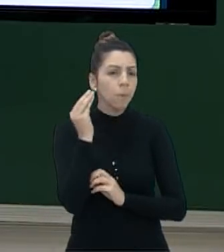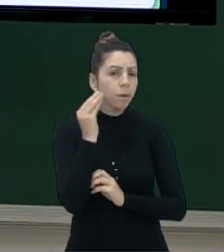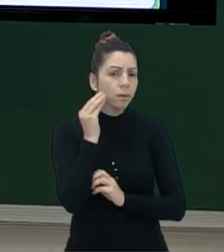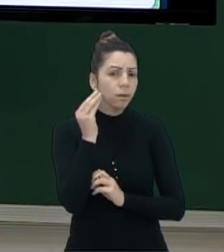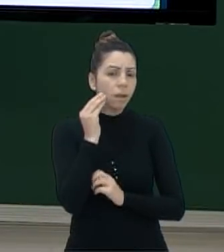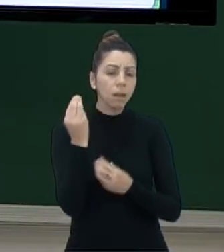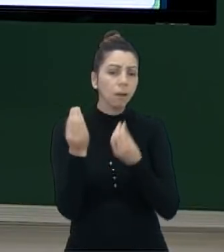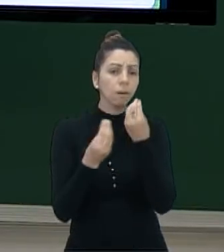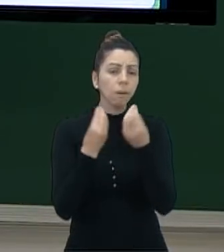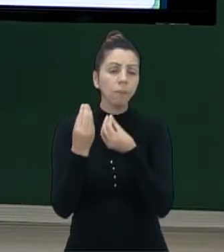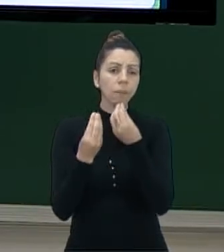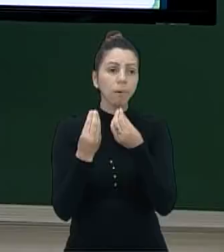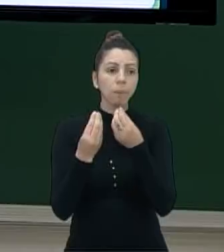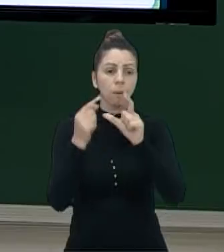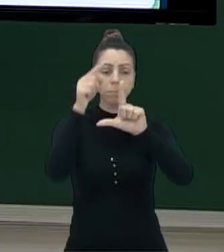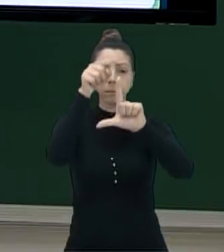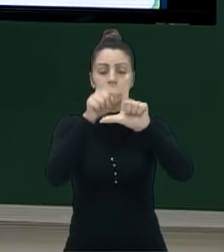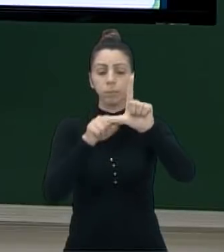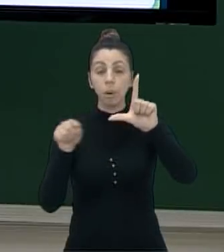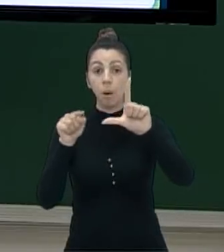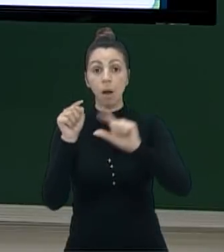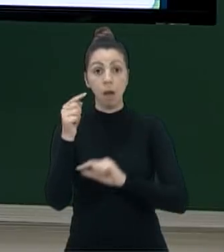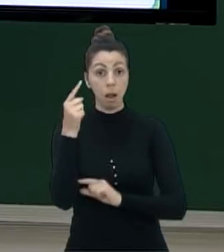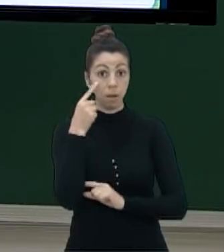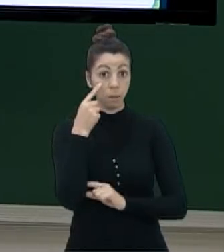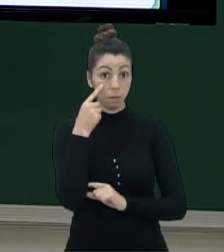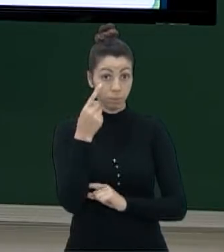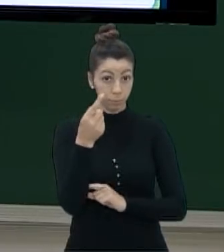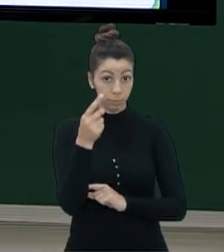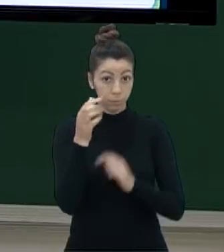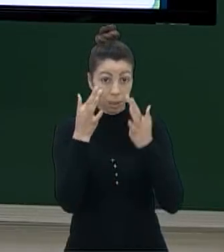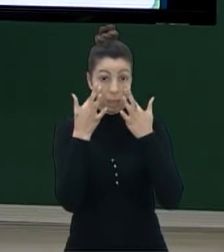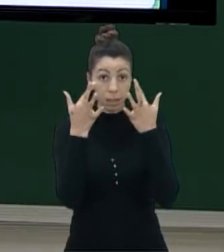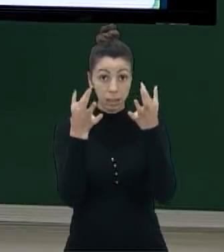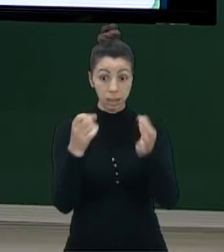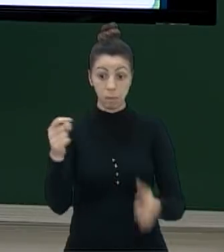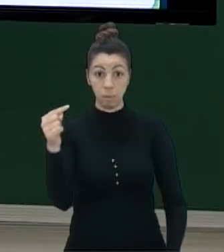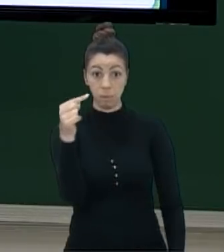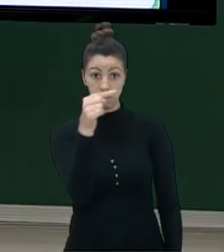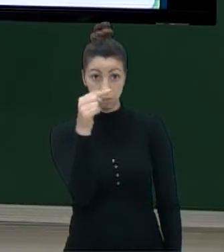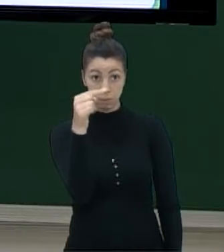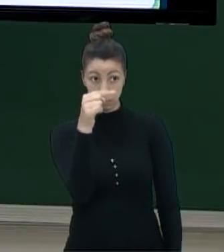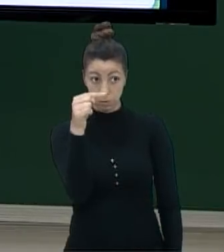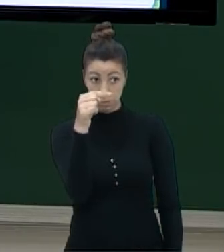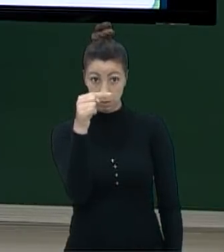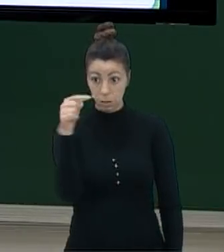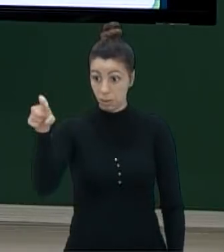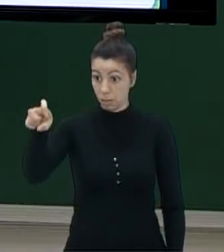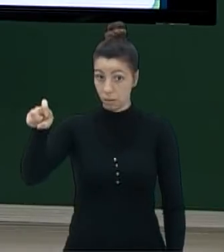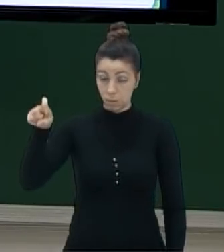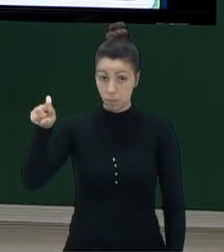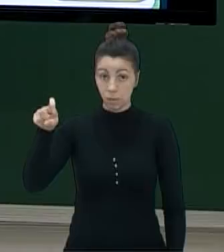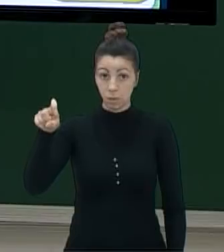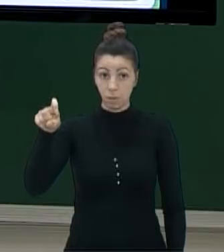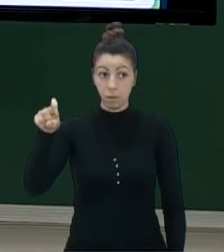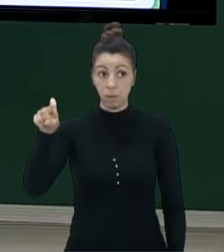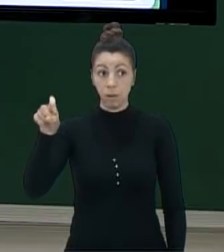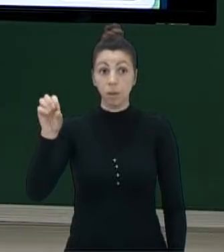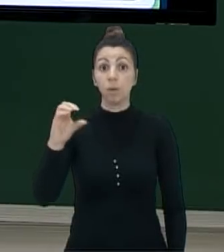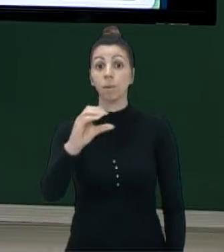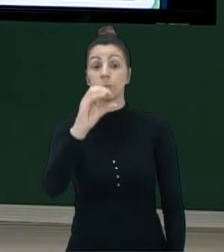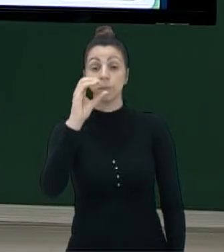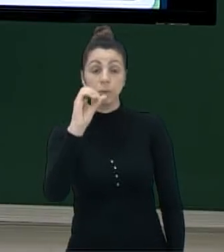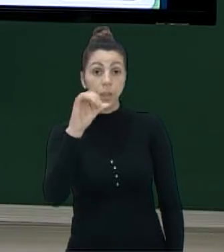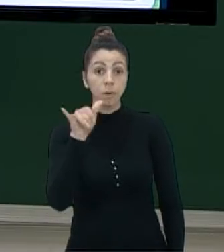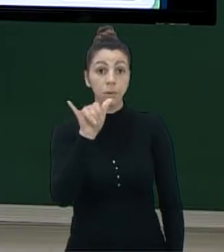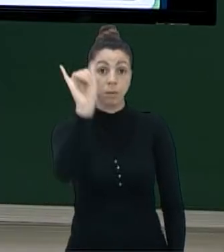plano cartesiano. Olha lá, sinal negativo, então localize ali no eixo X e o 0, que é o do